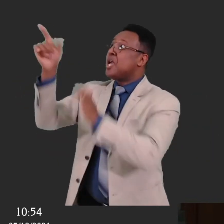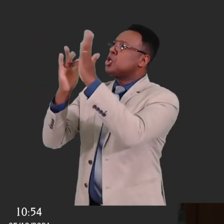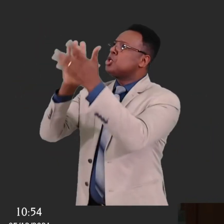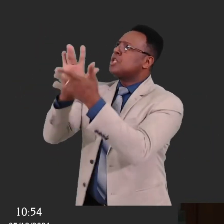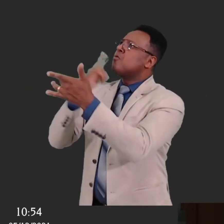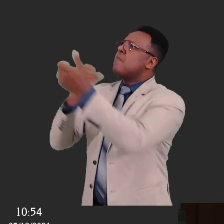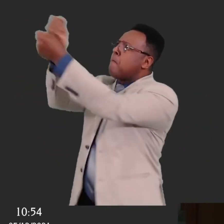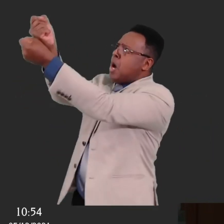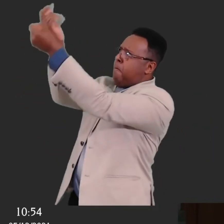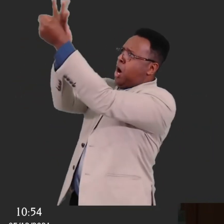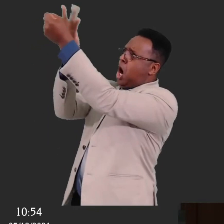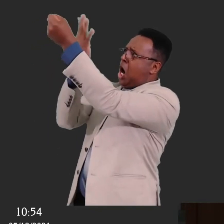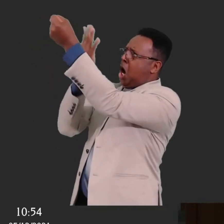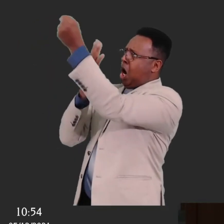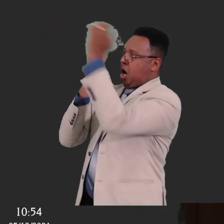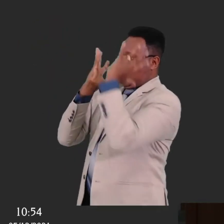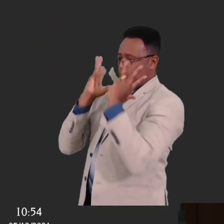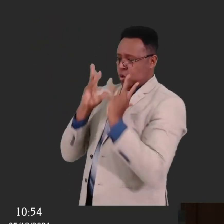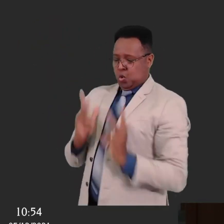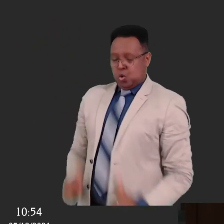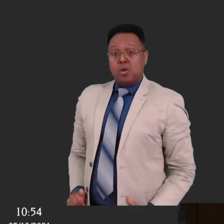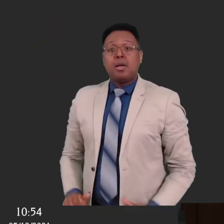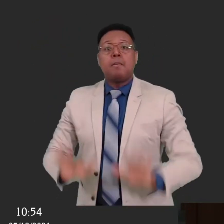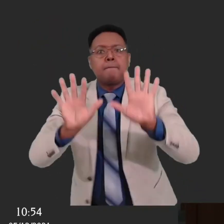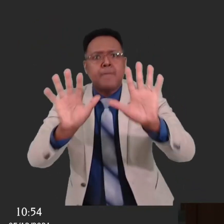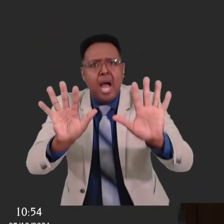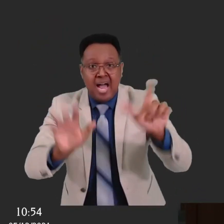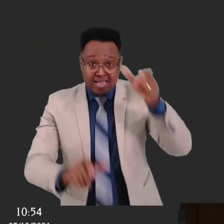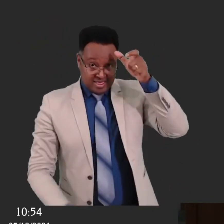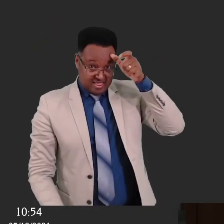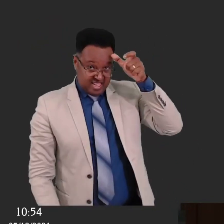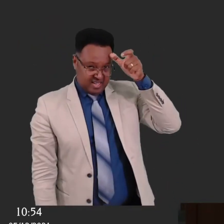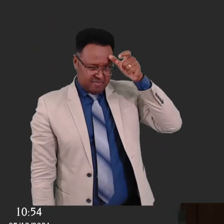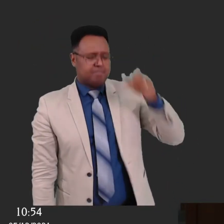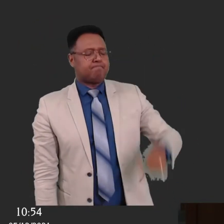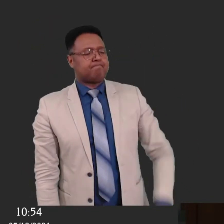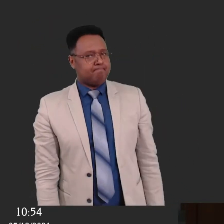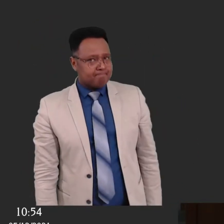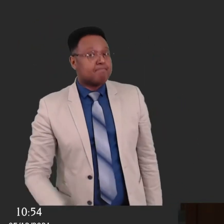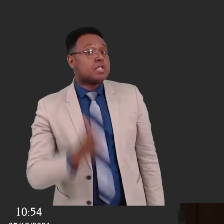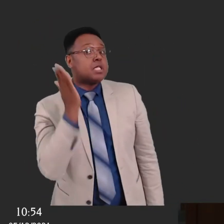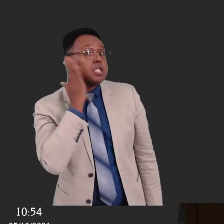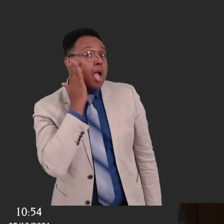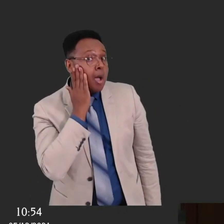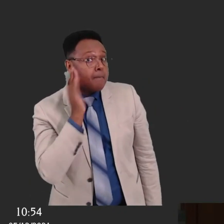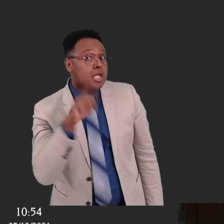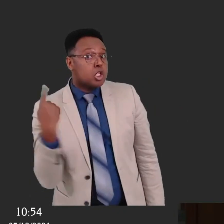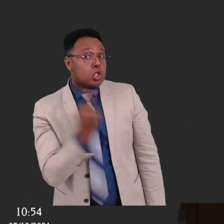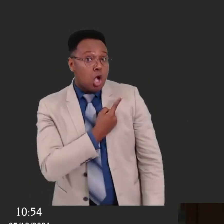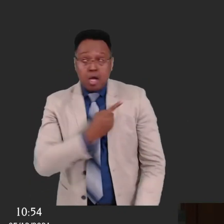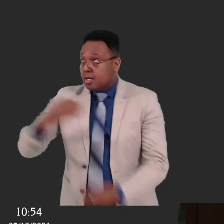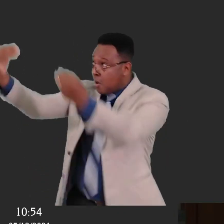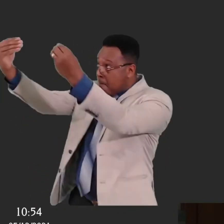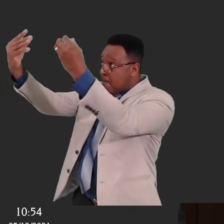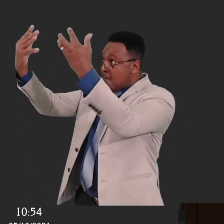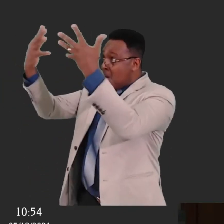Mas o que, que o inimigo faz, irmão? Ele sabe que na graça do Filho de Deus, quem passar por ela, vai